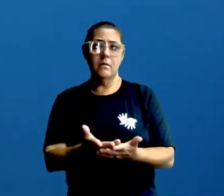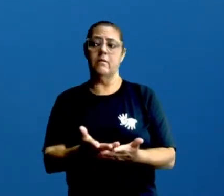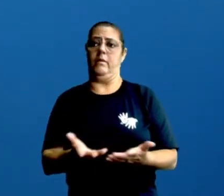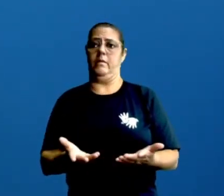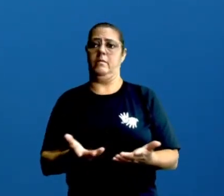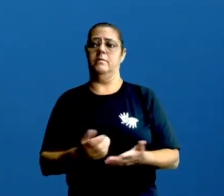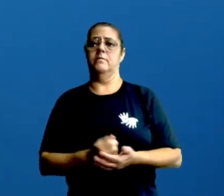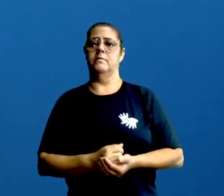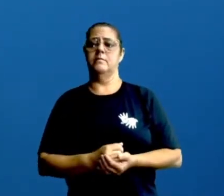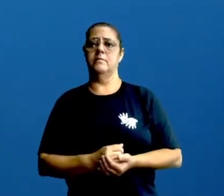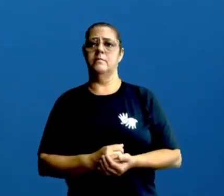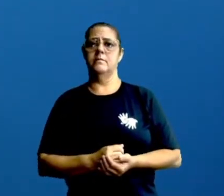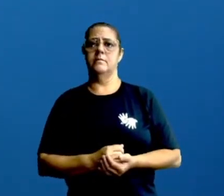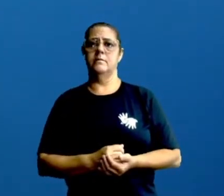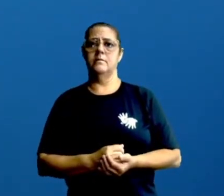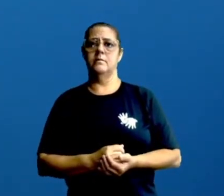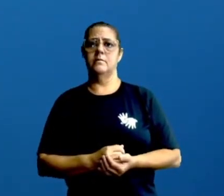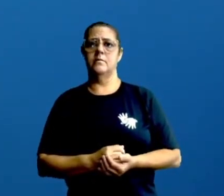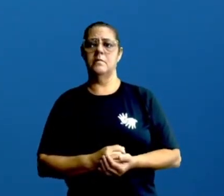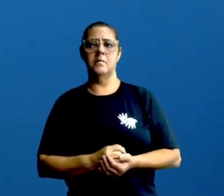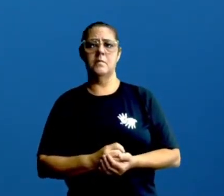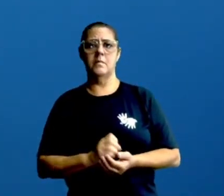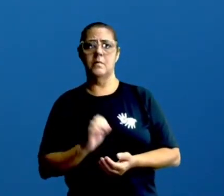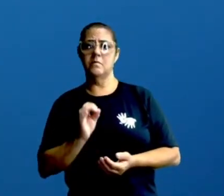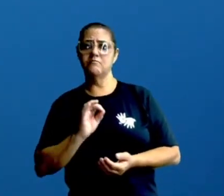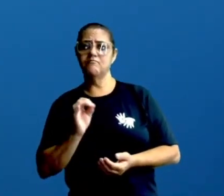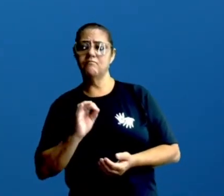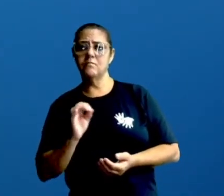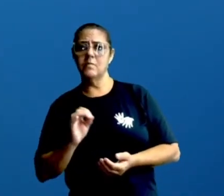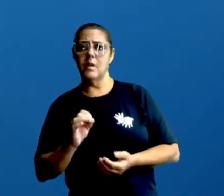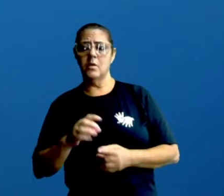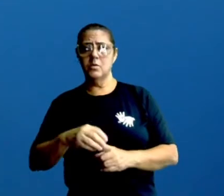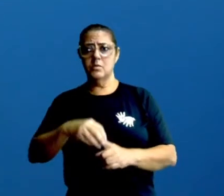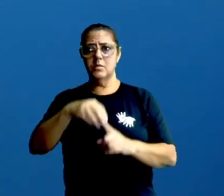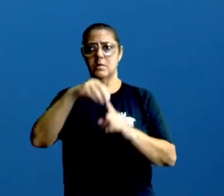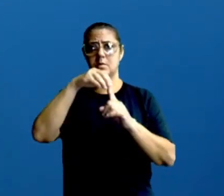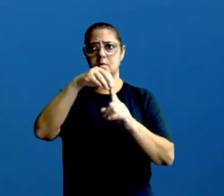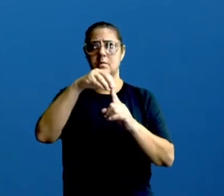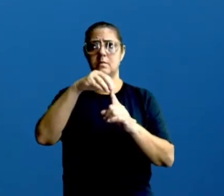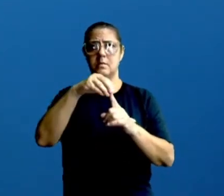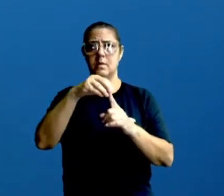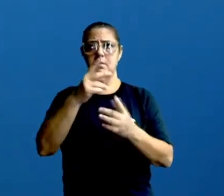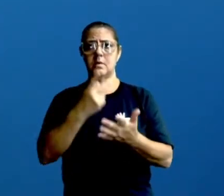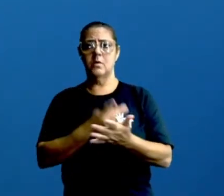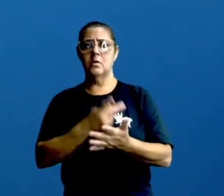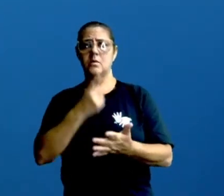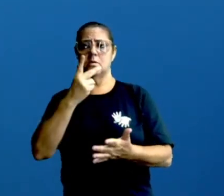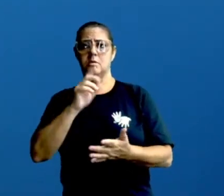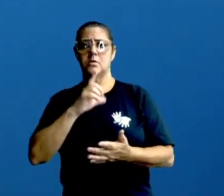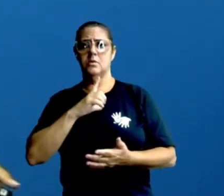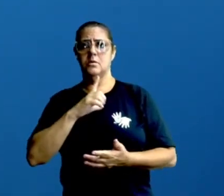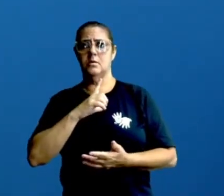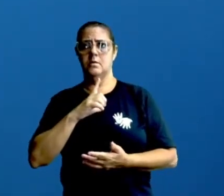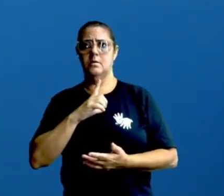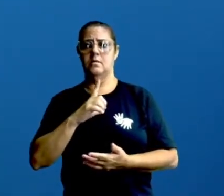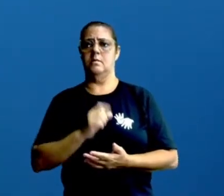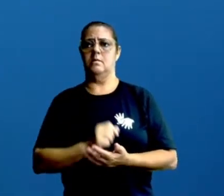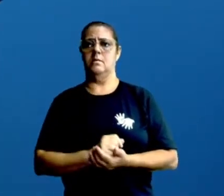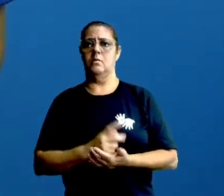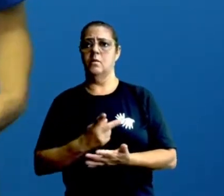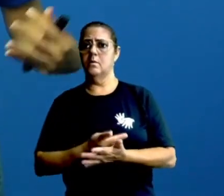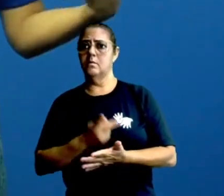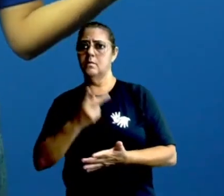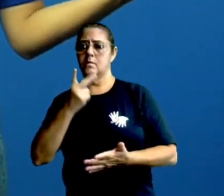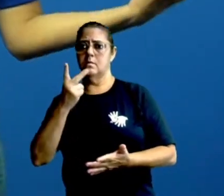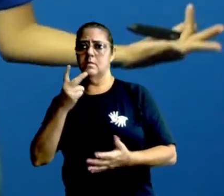imperial. Então, não quer dizer que os principais acontecimentos ou que só tenham tido esses